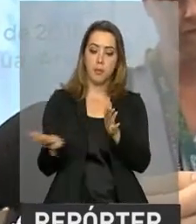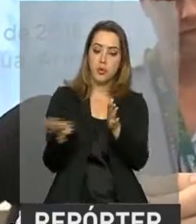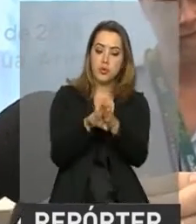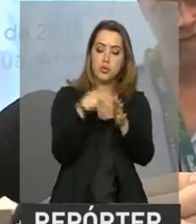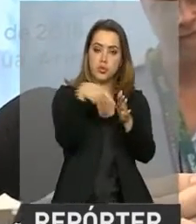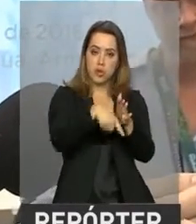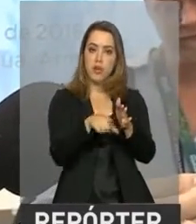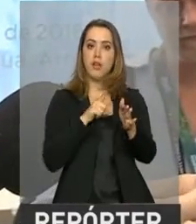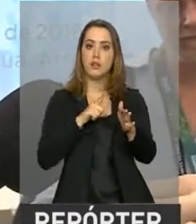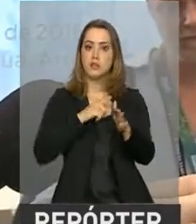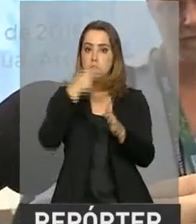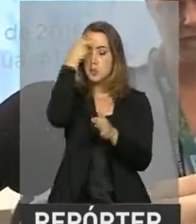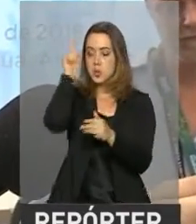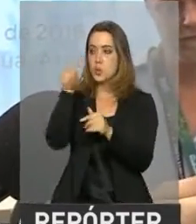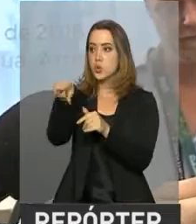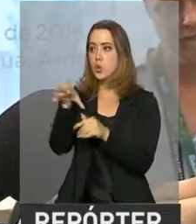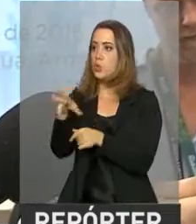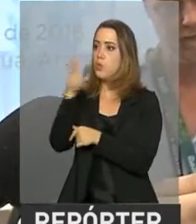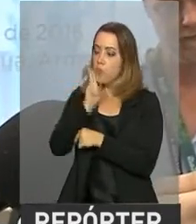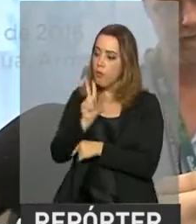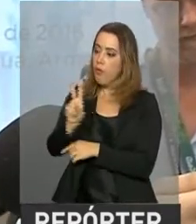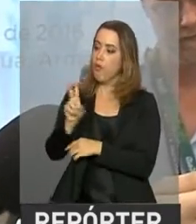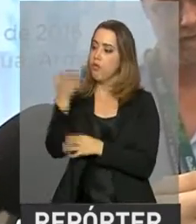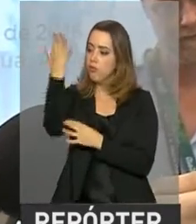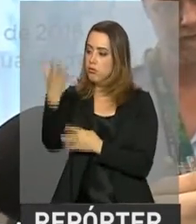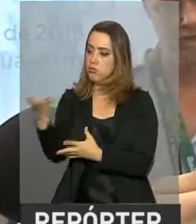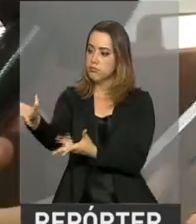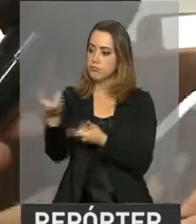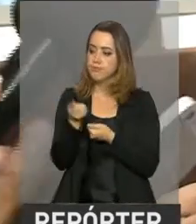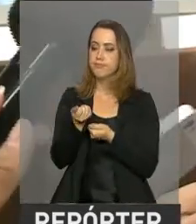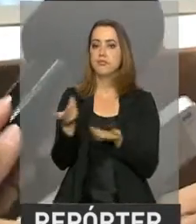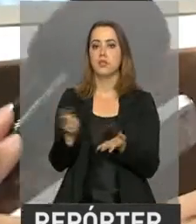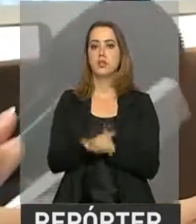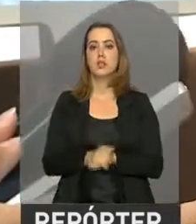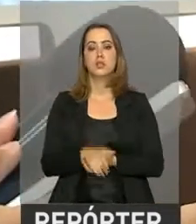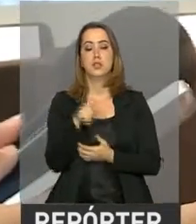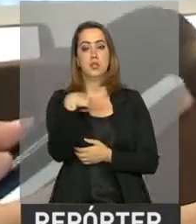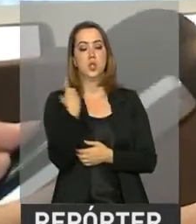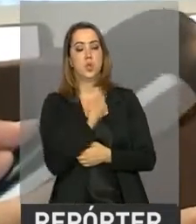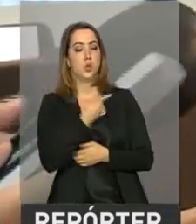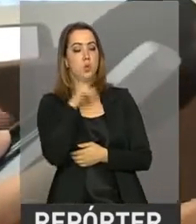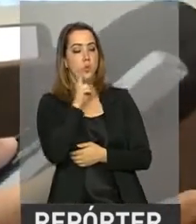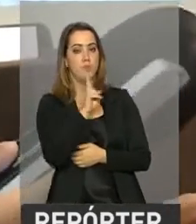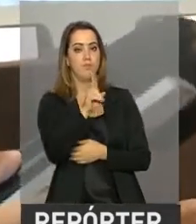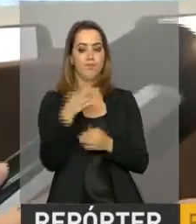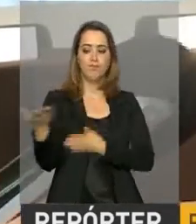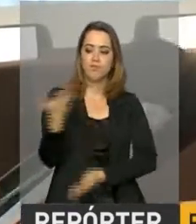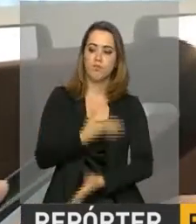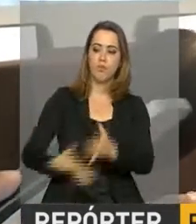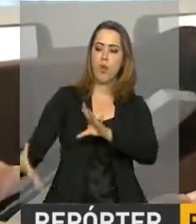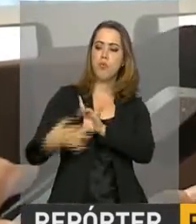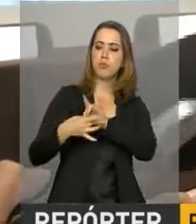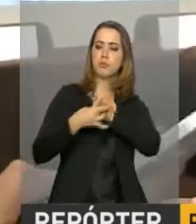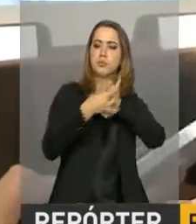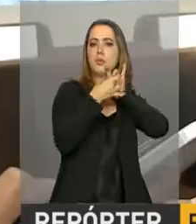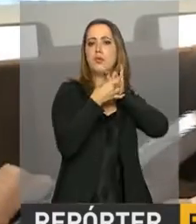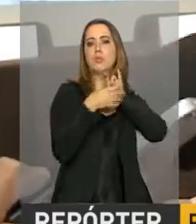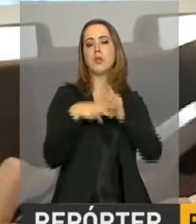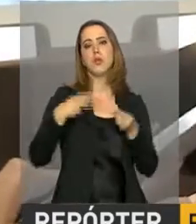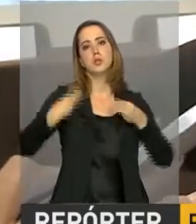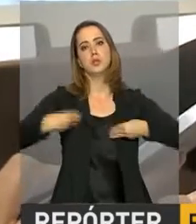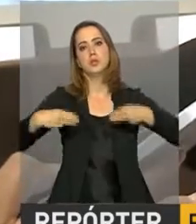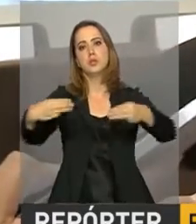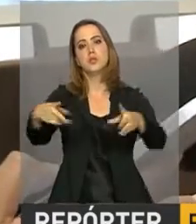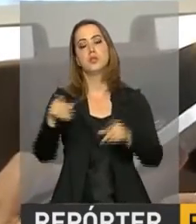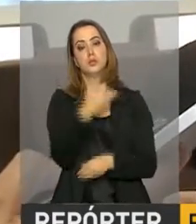casa, que elas terão pessoas que vão ter ouvidos para poder atendê-las. Nós estamos buscando parcerias com todos os ministérios do governo